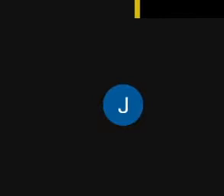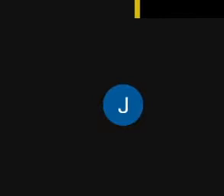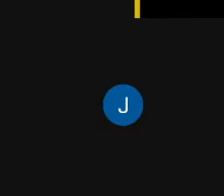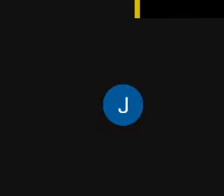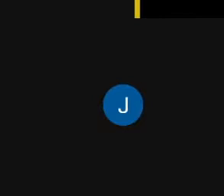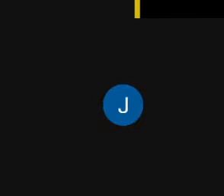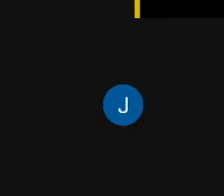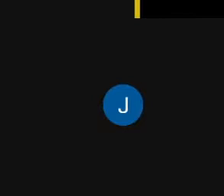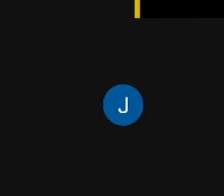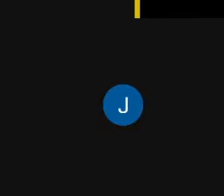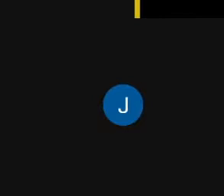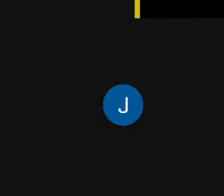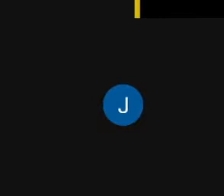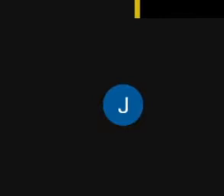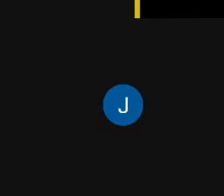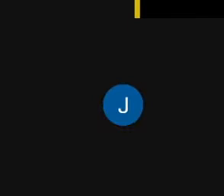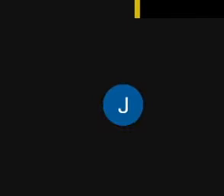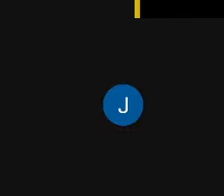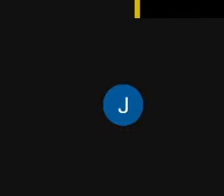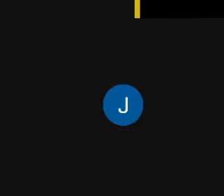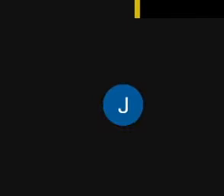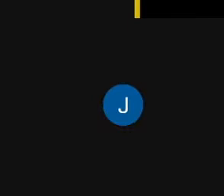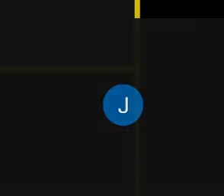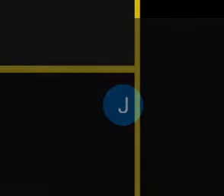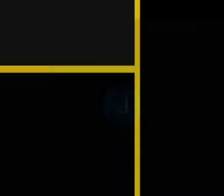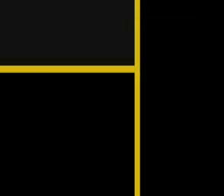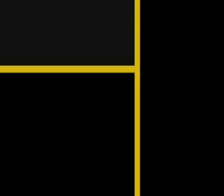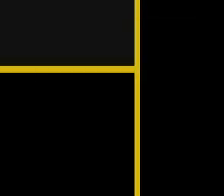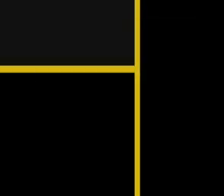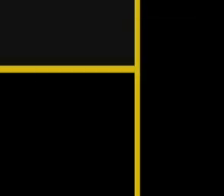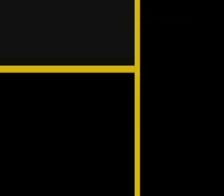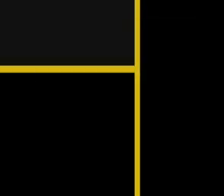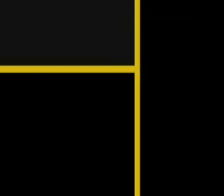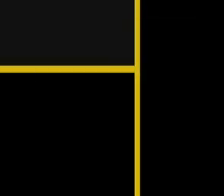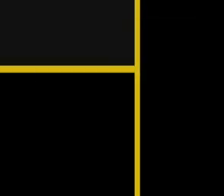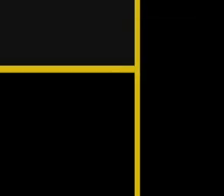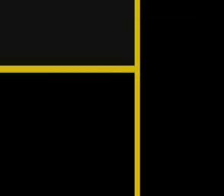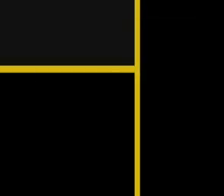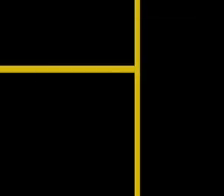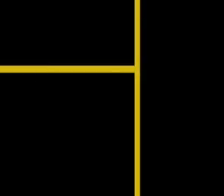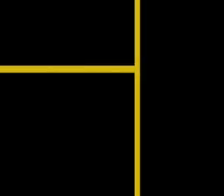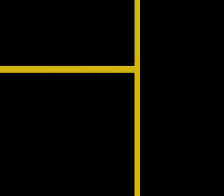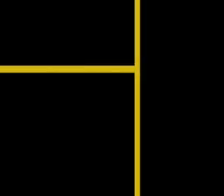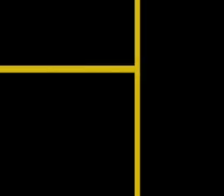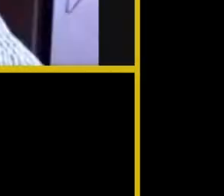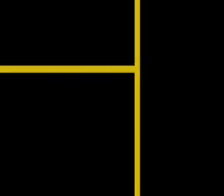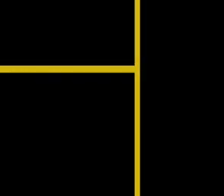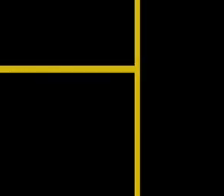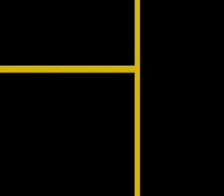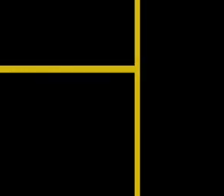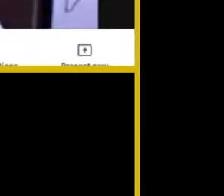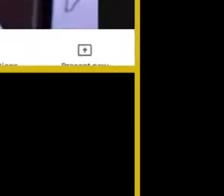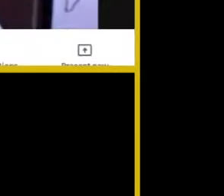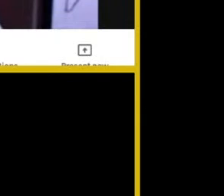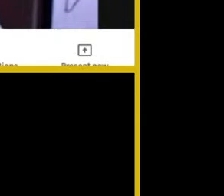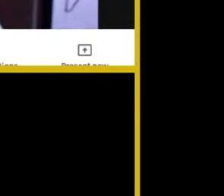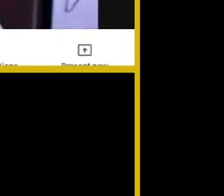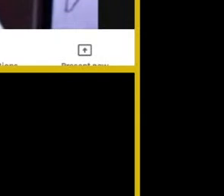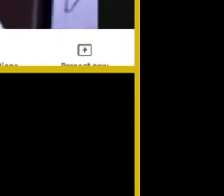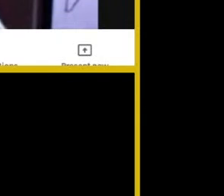e esse uso que está suposto quando alguém diz assim, isso é um lugar comum, isso é um